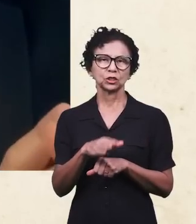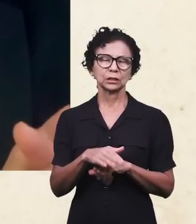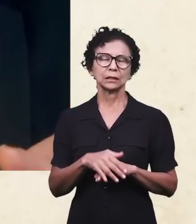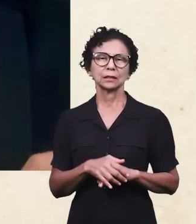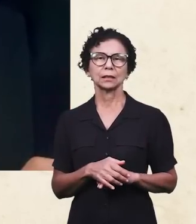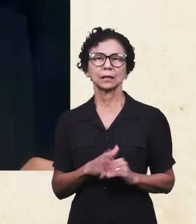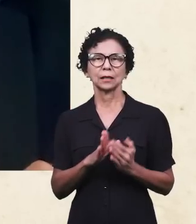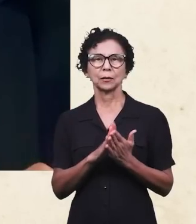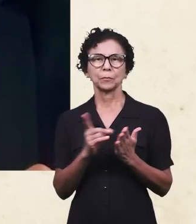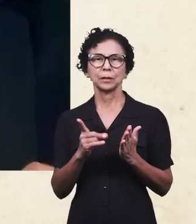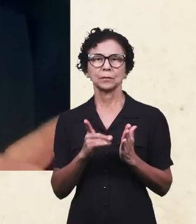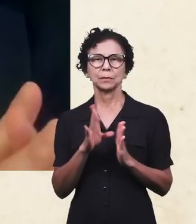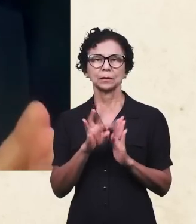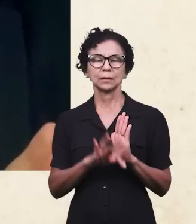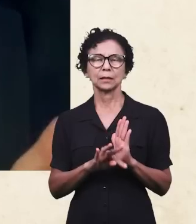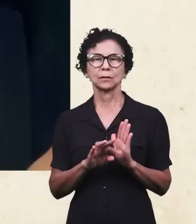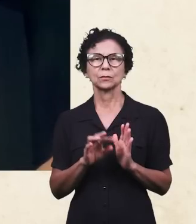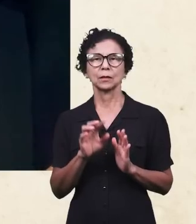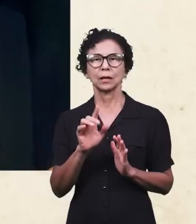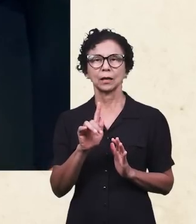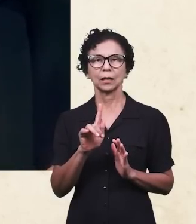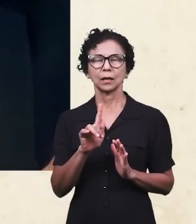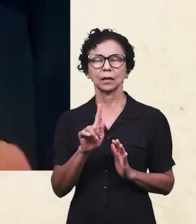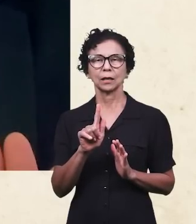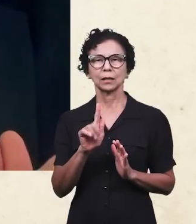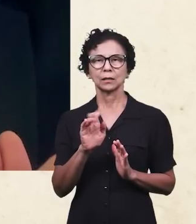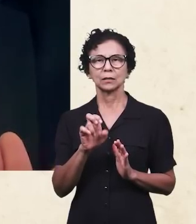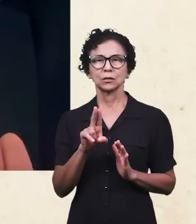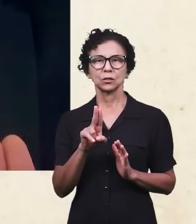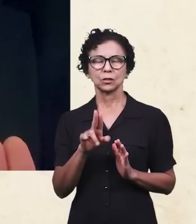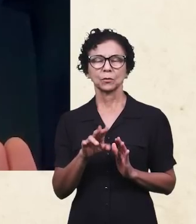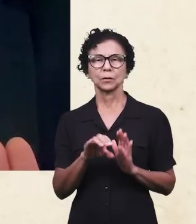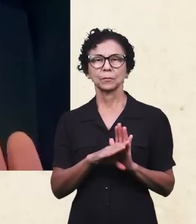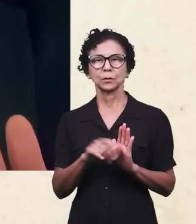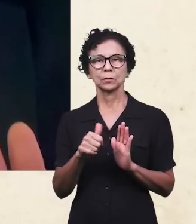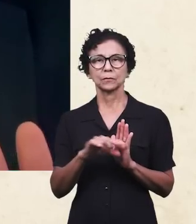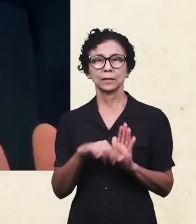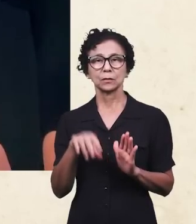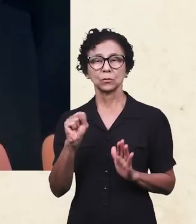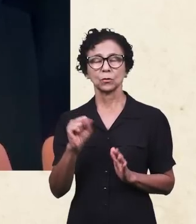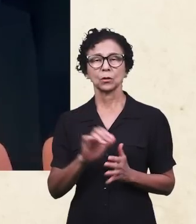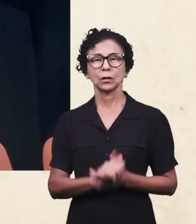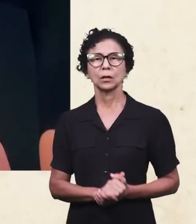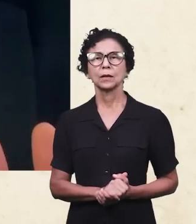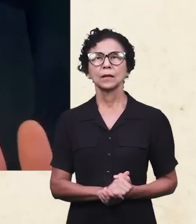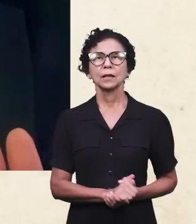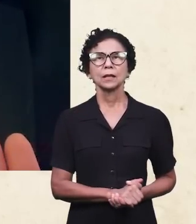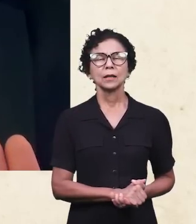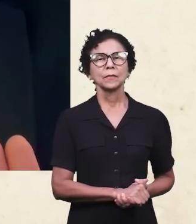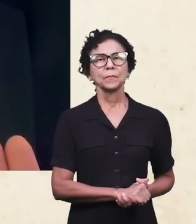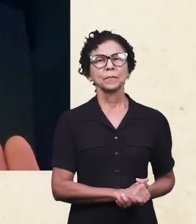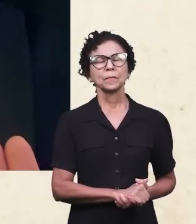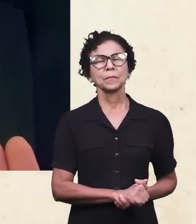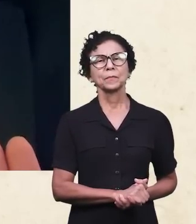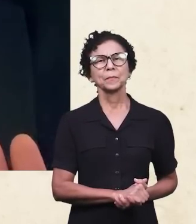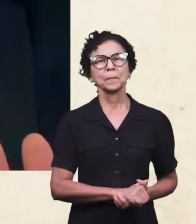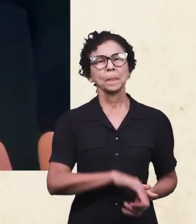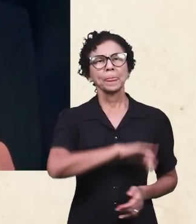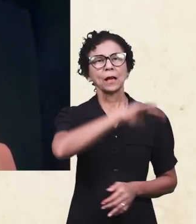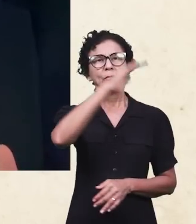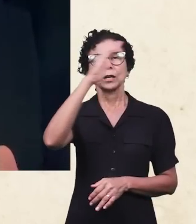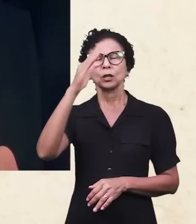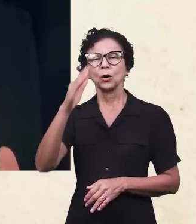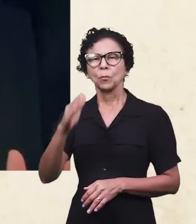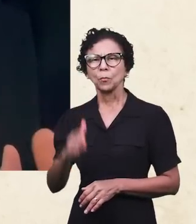um texto da palavra do Senhor em Ageu, no capítulo 1, verso 8, que diz bem assim: Subi ao monte e trazei madeira,